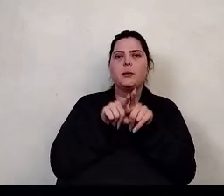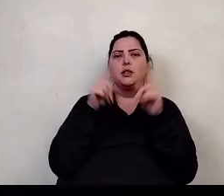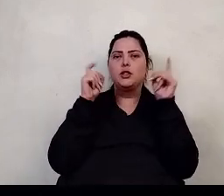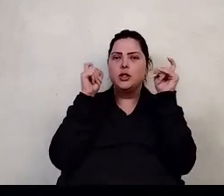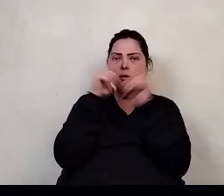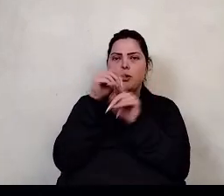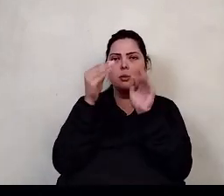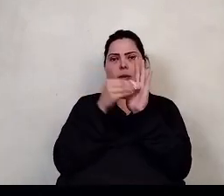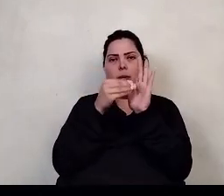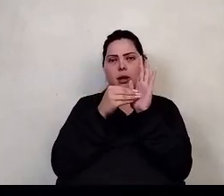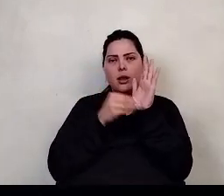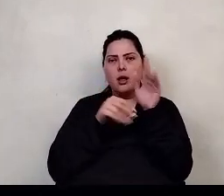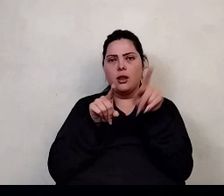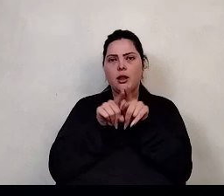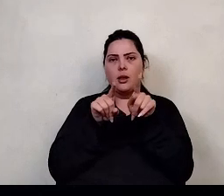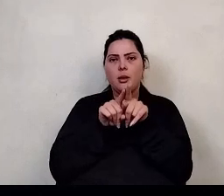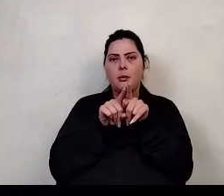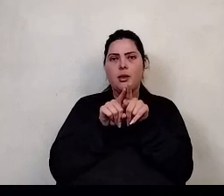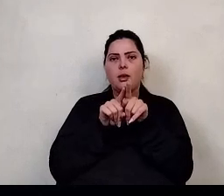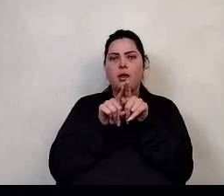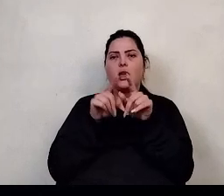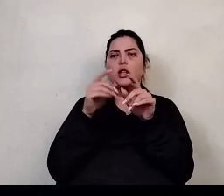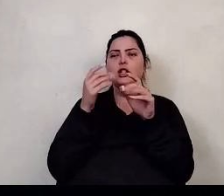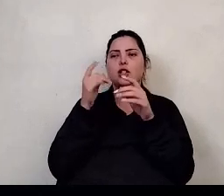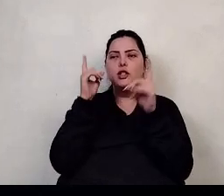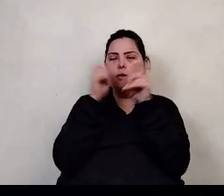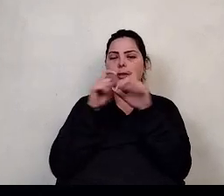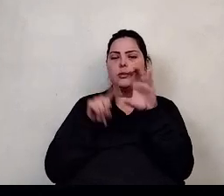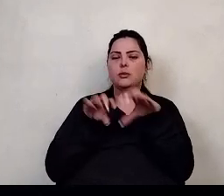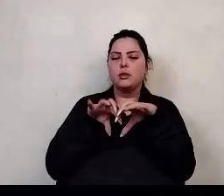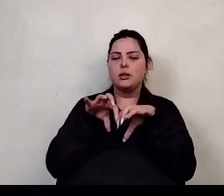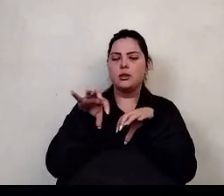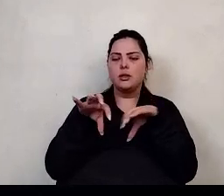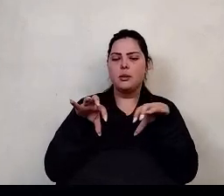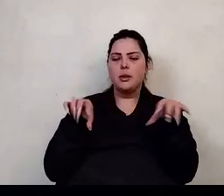ele é um teste com baixo isolamento, mas